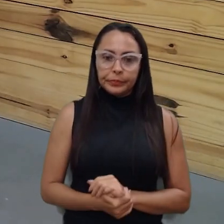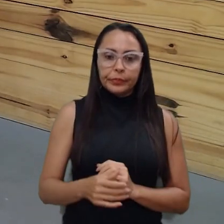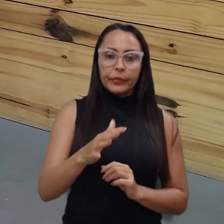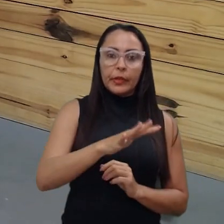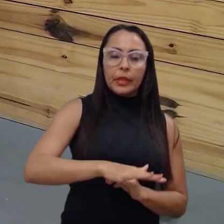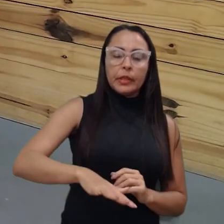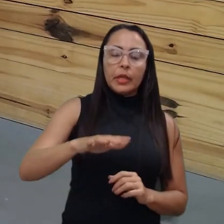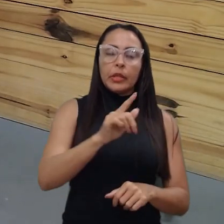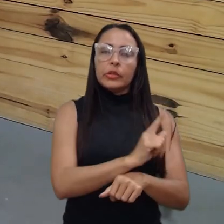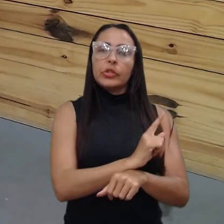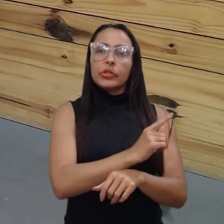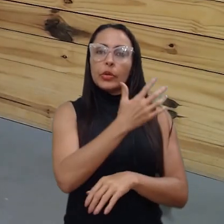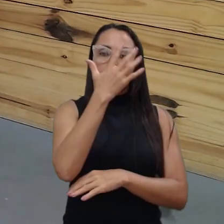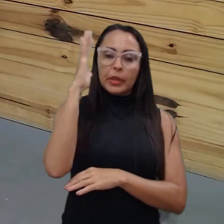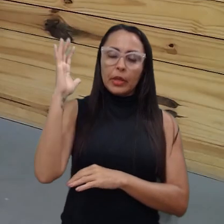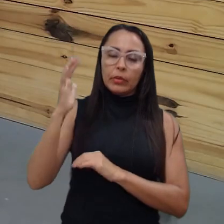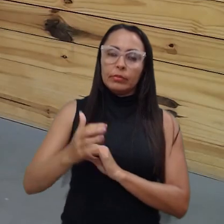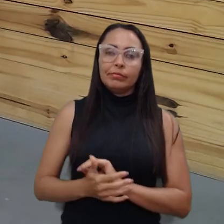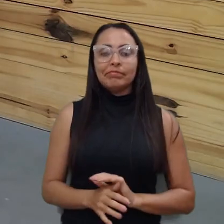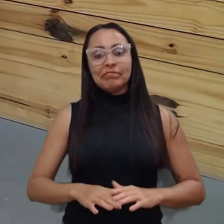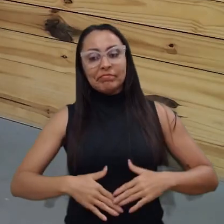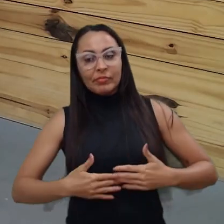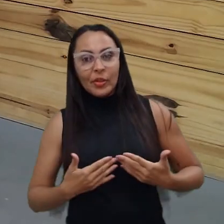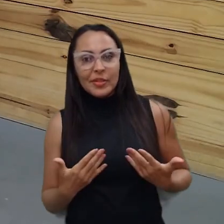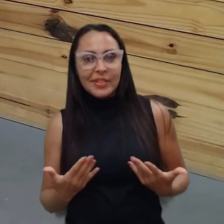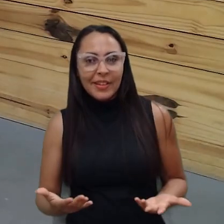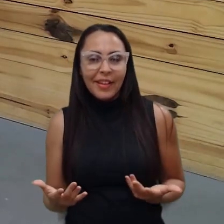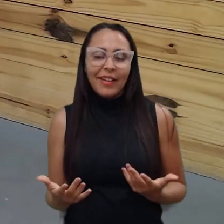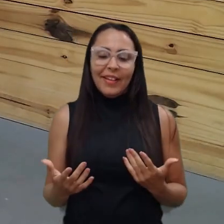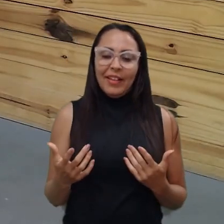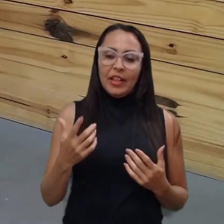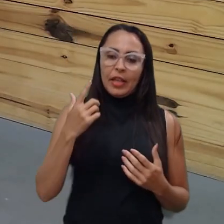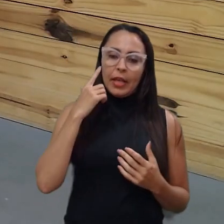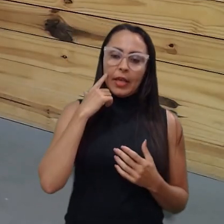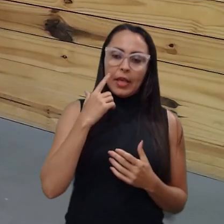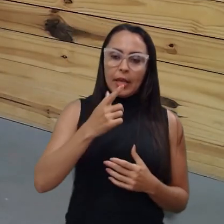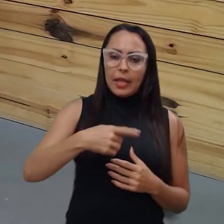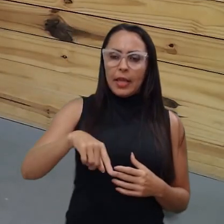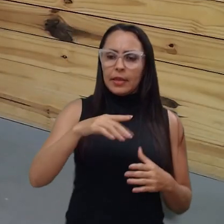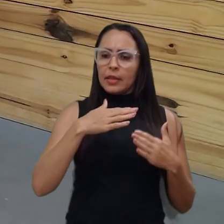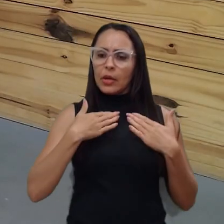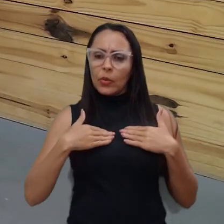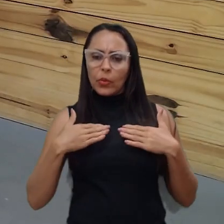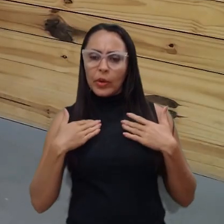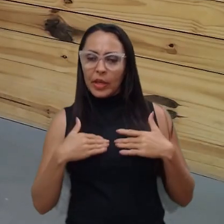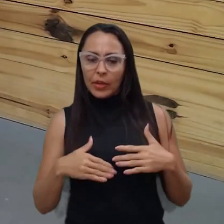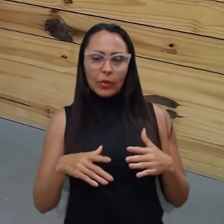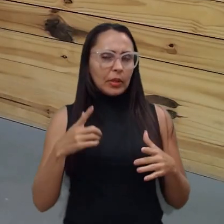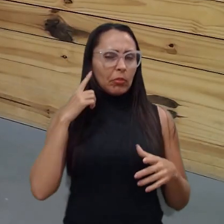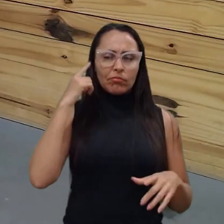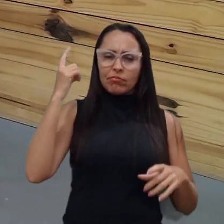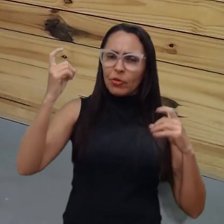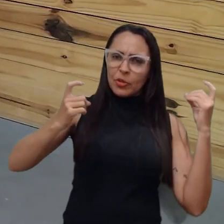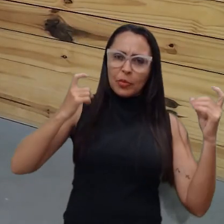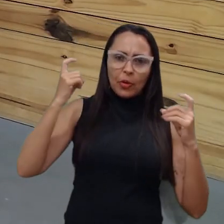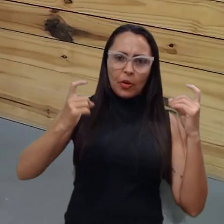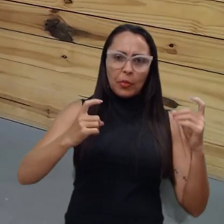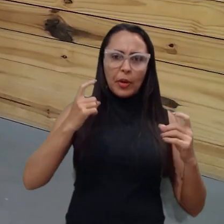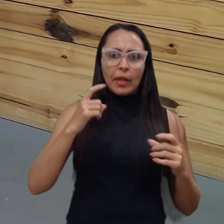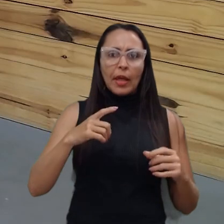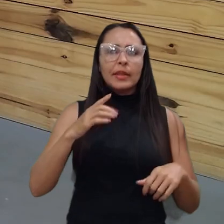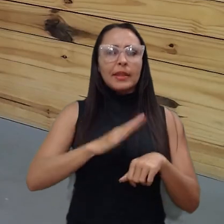de gestão ambiental? Pois é, essa jornada ela é tranquila. Não se preocupe, a gente ainda tem